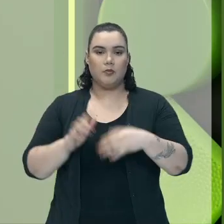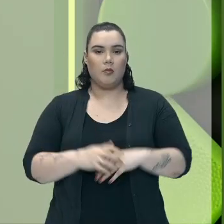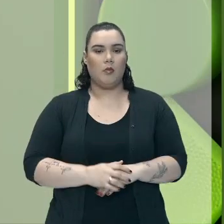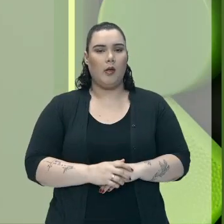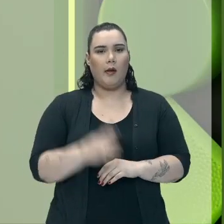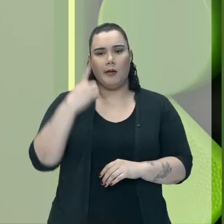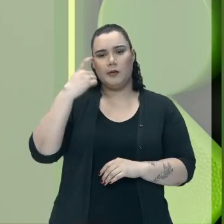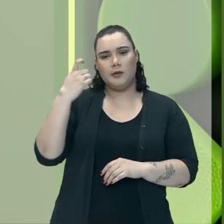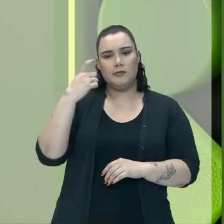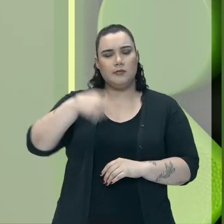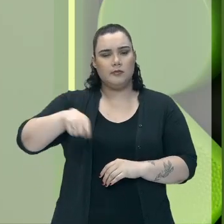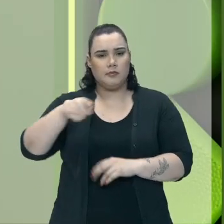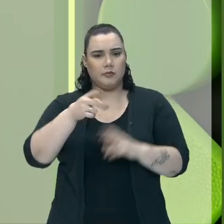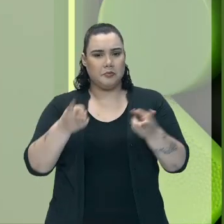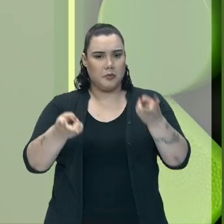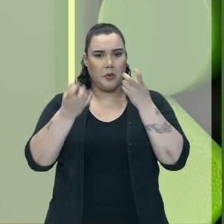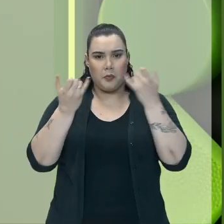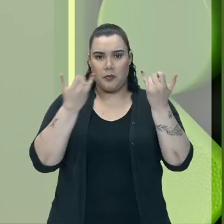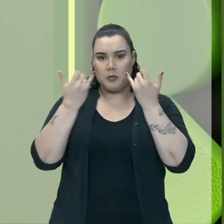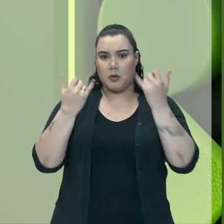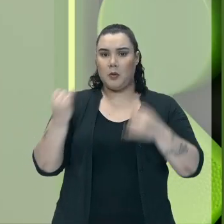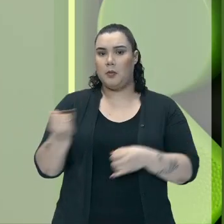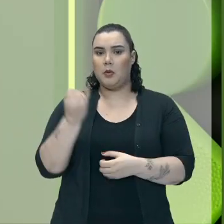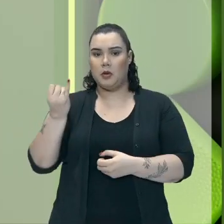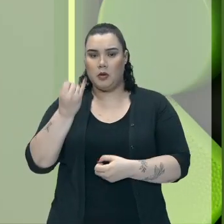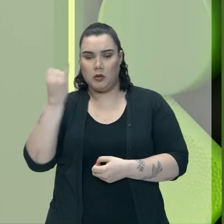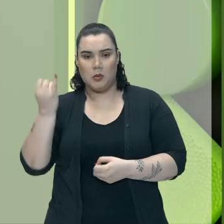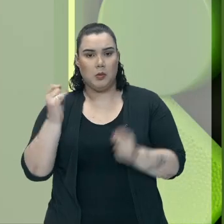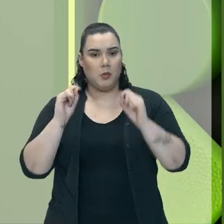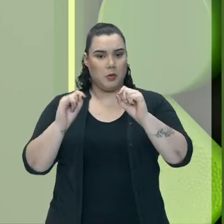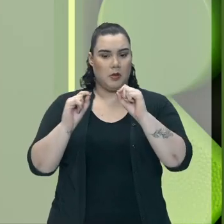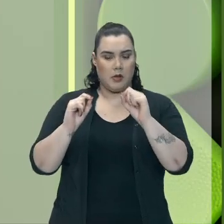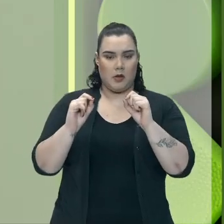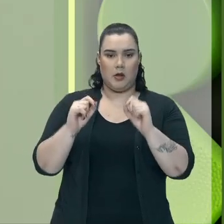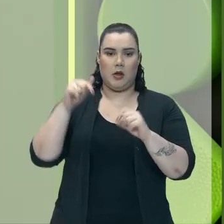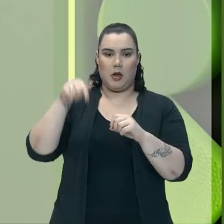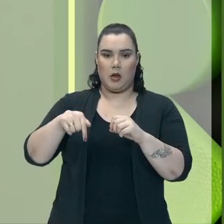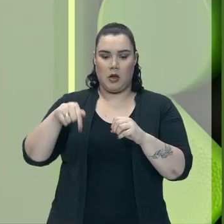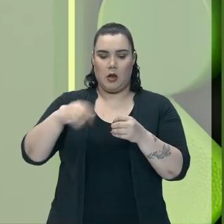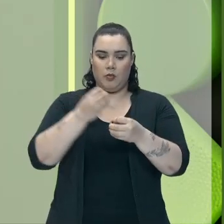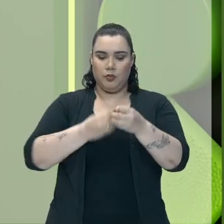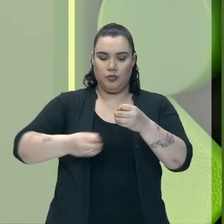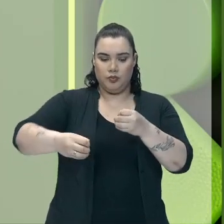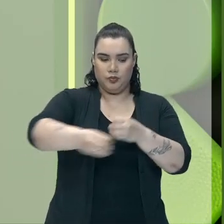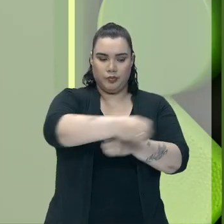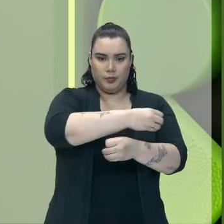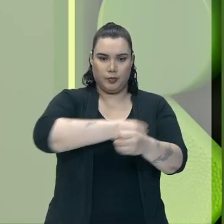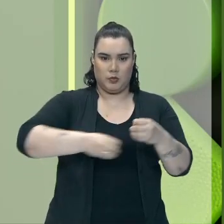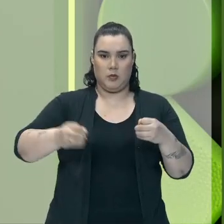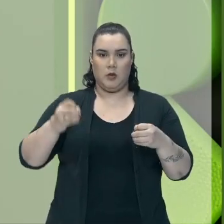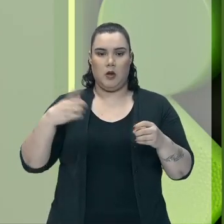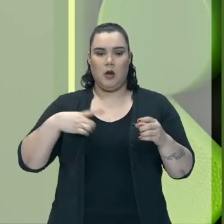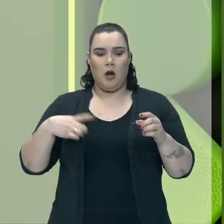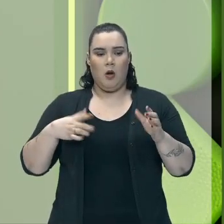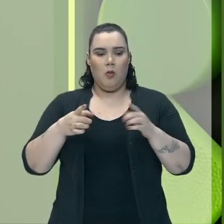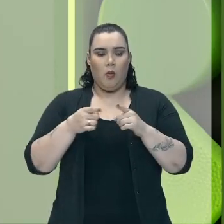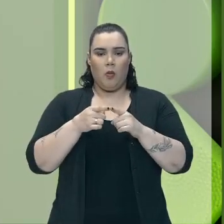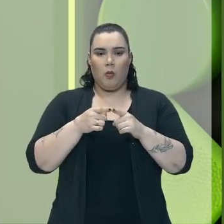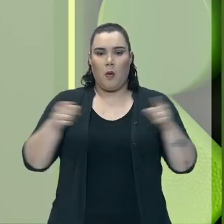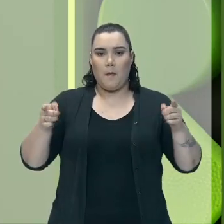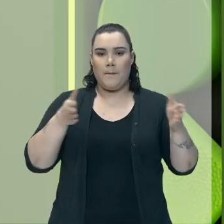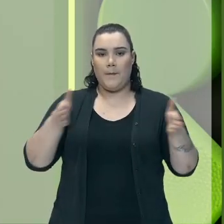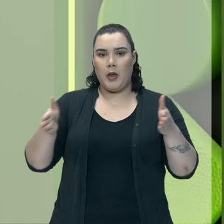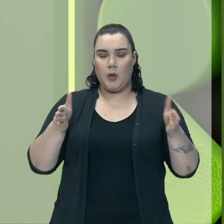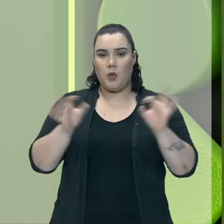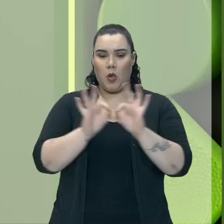você viu aí uma informação importante, né? Que o nosso sistema solar está a 26 mil anos-luz de